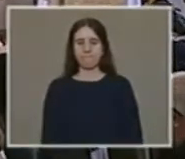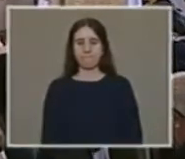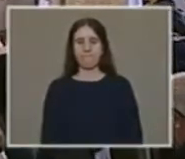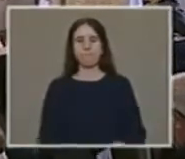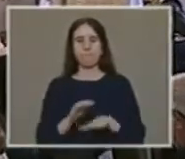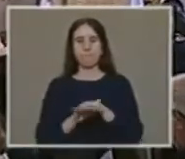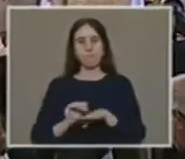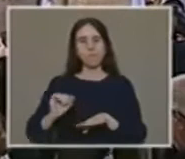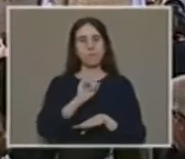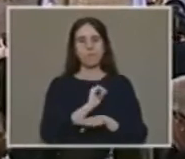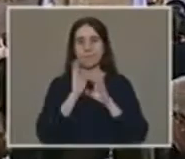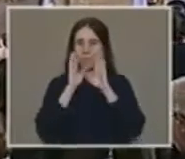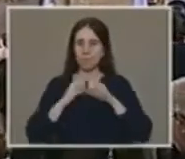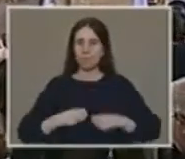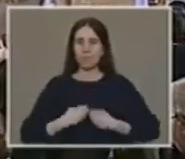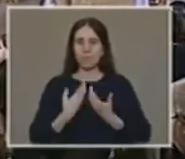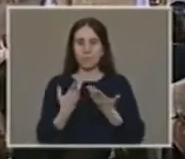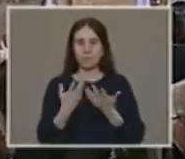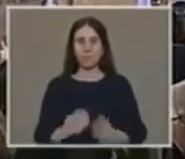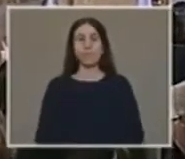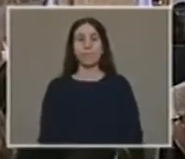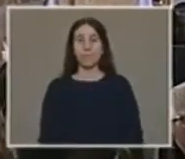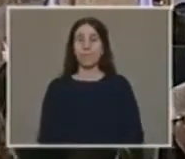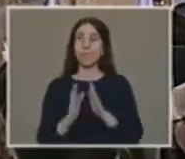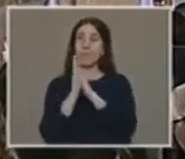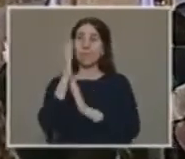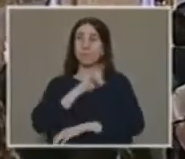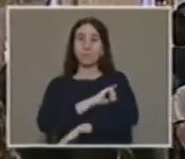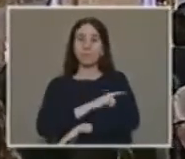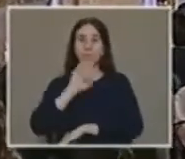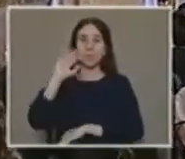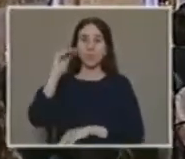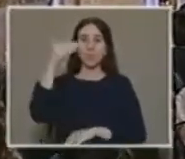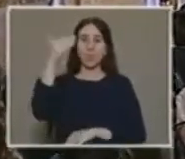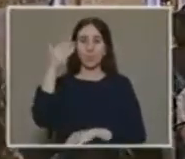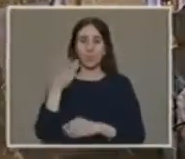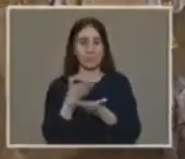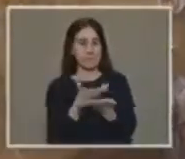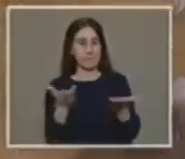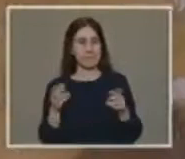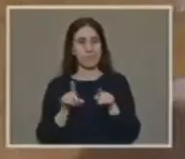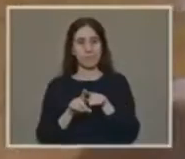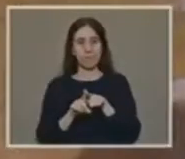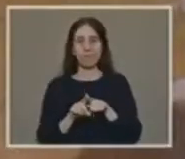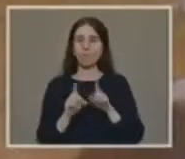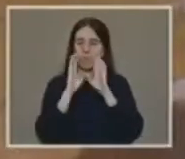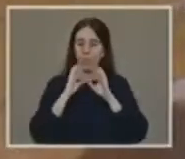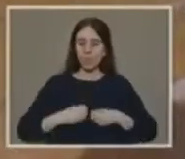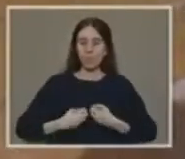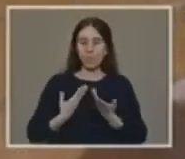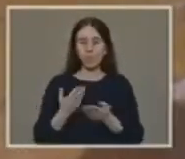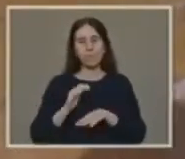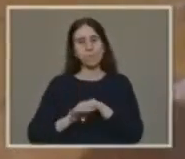Confessemos os nossos pecados. Confesso a Deus Todo-Poderoso e a vós, irmãos, que pequei